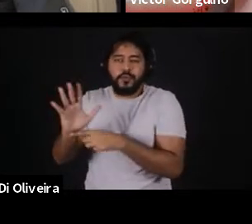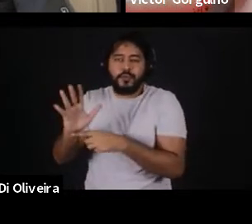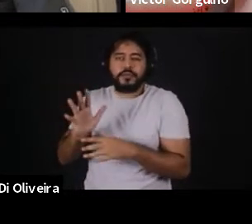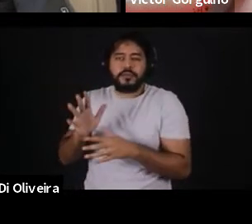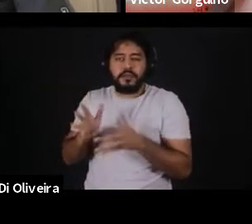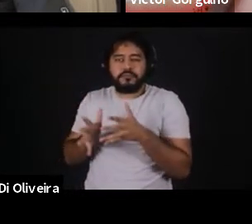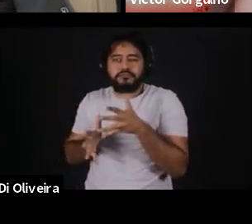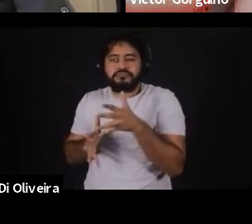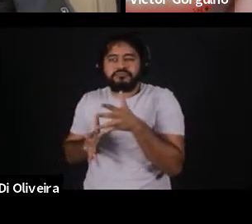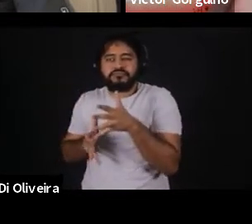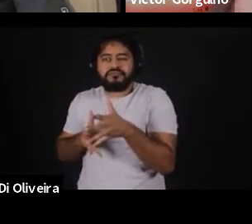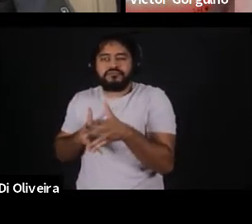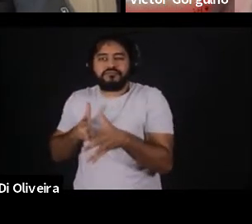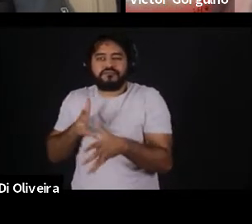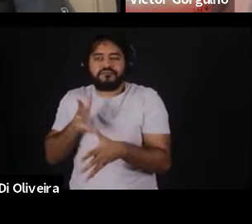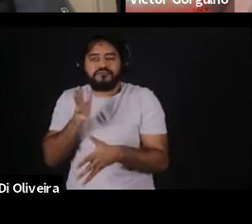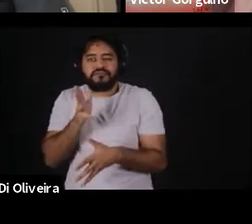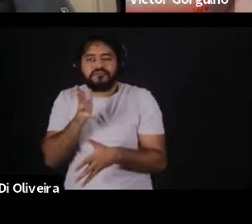Que a gente tava pensando, nossa, mas